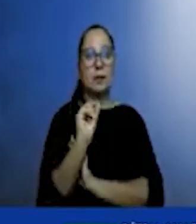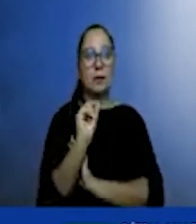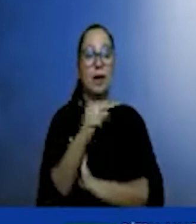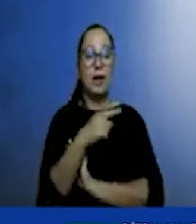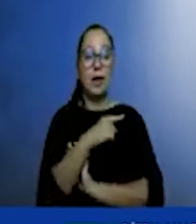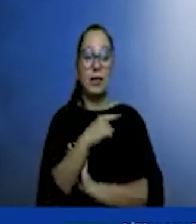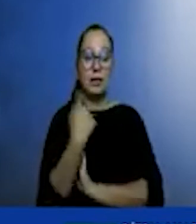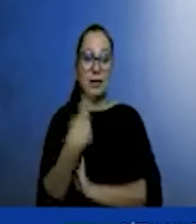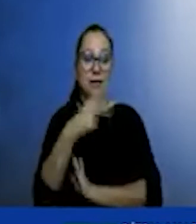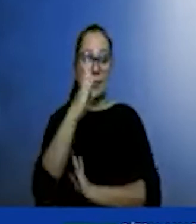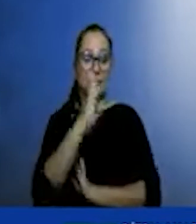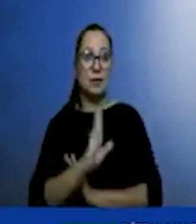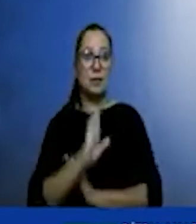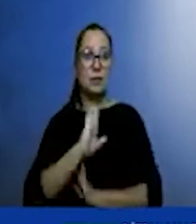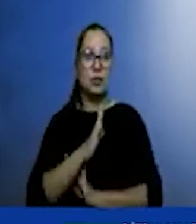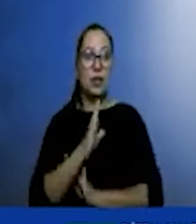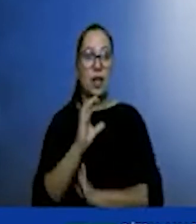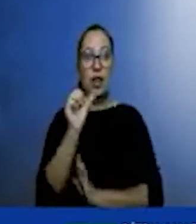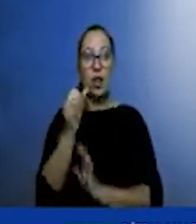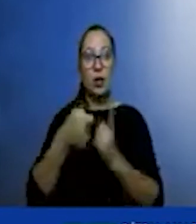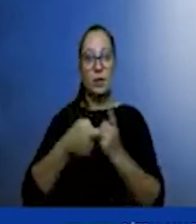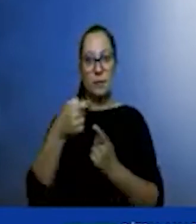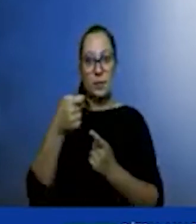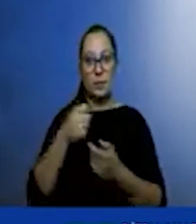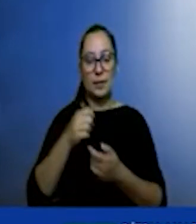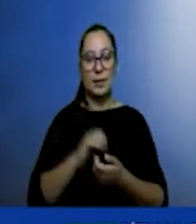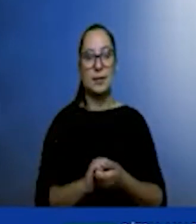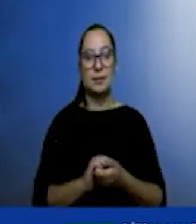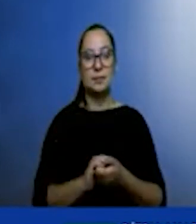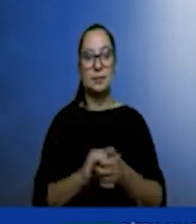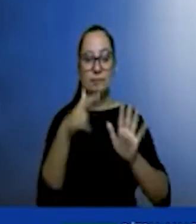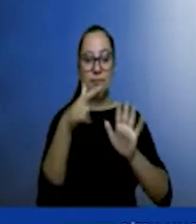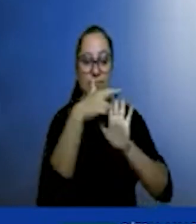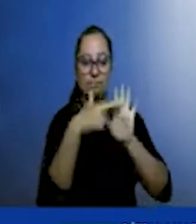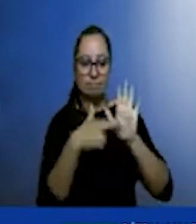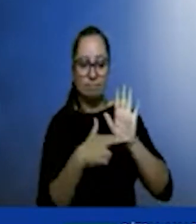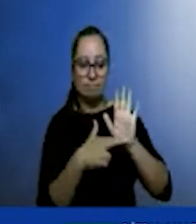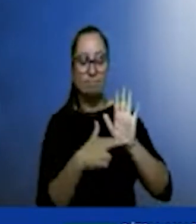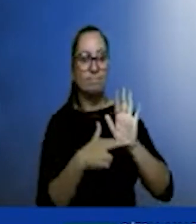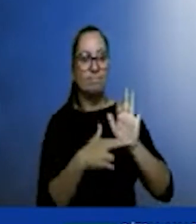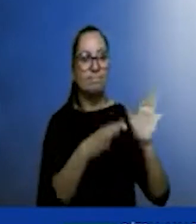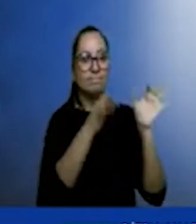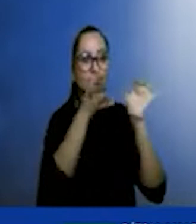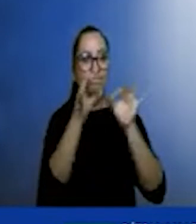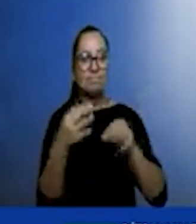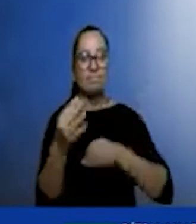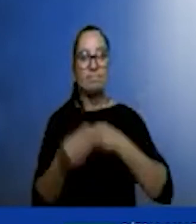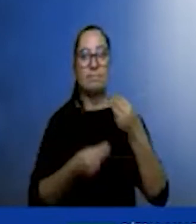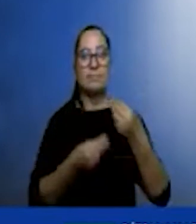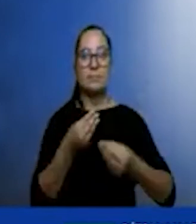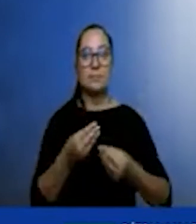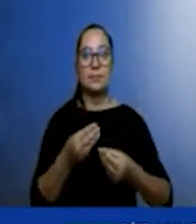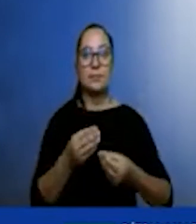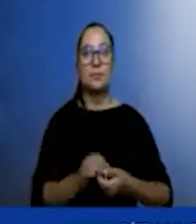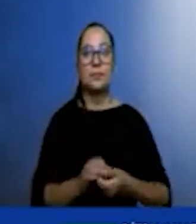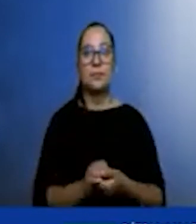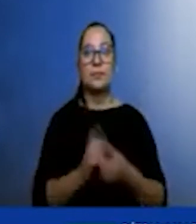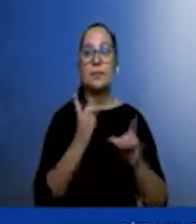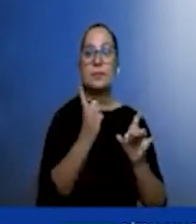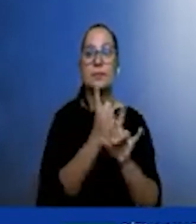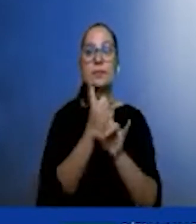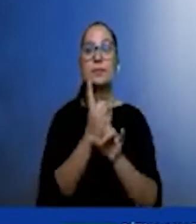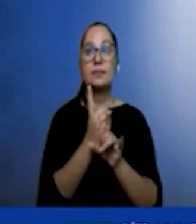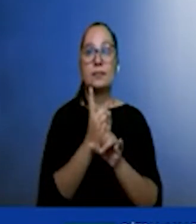já há 9 meses a regulação, exatamente a definição de como é que a gente vai identificar,